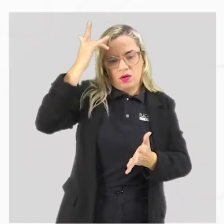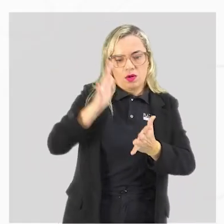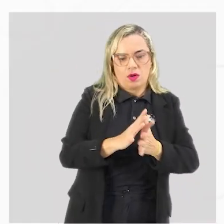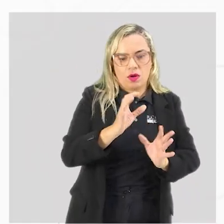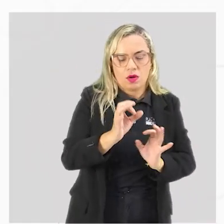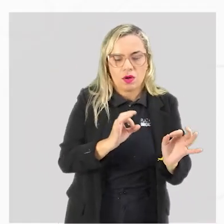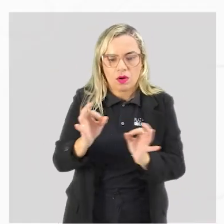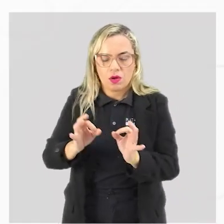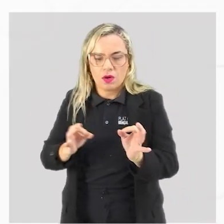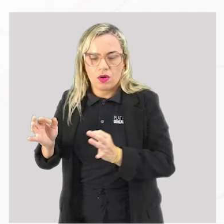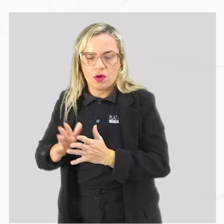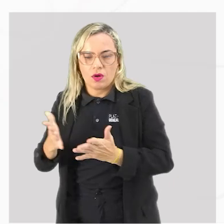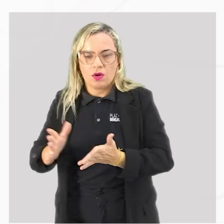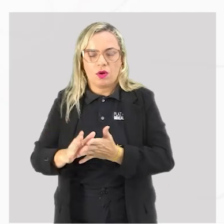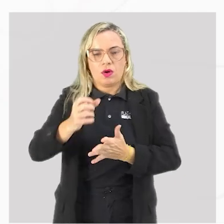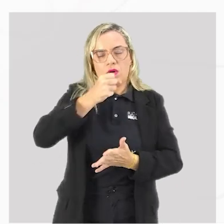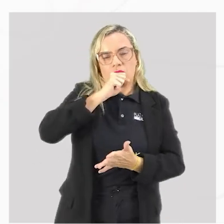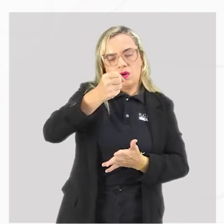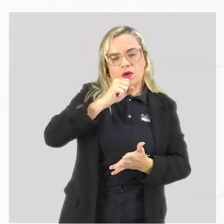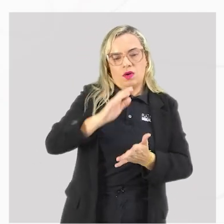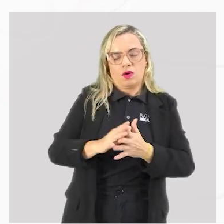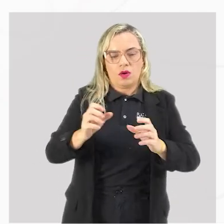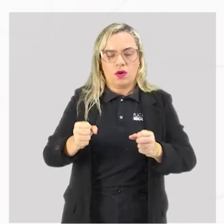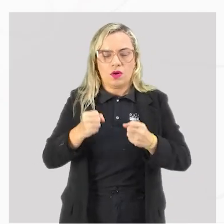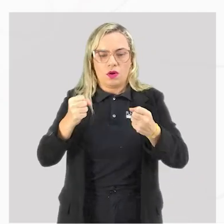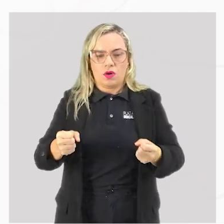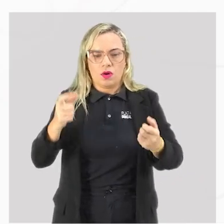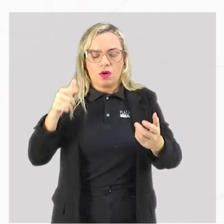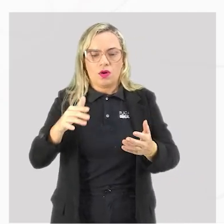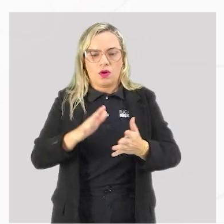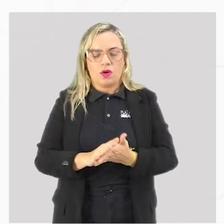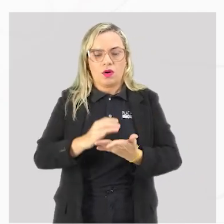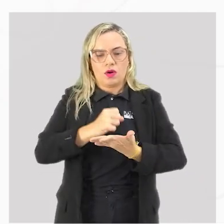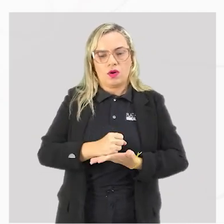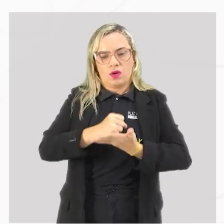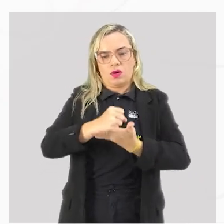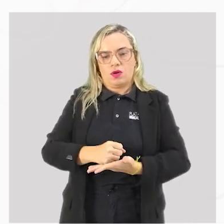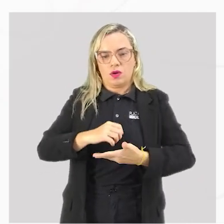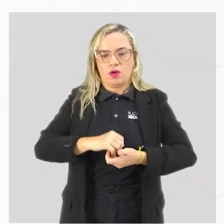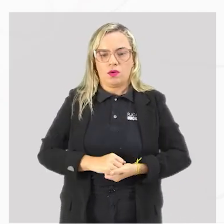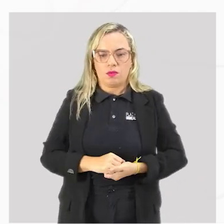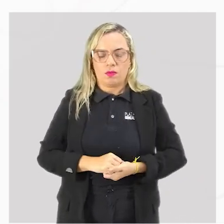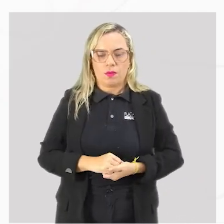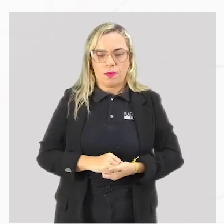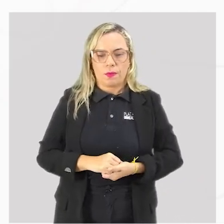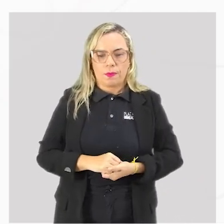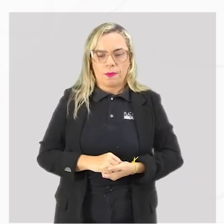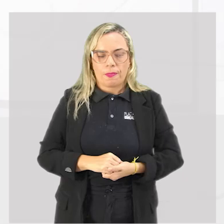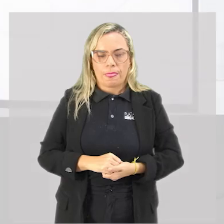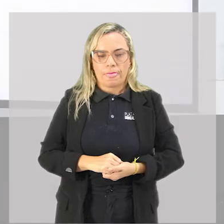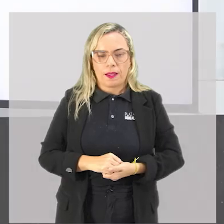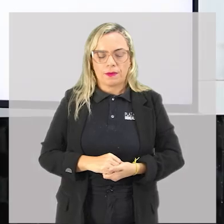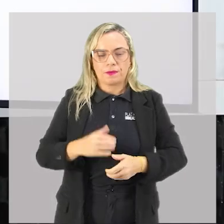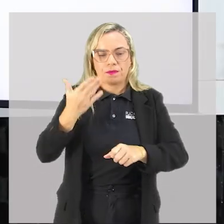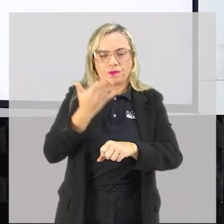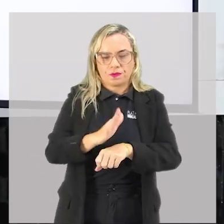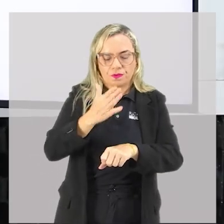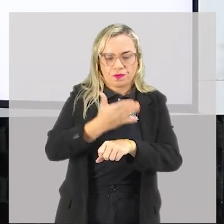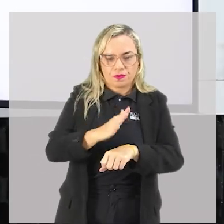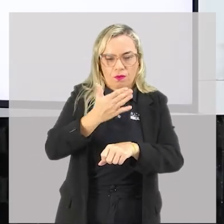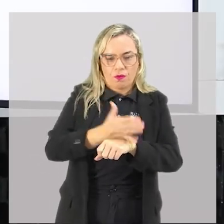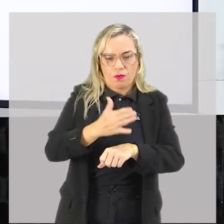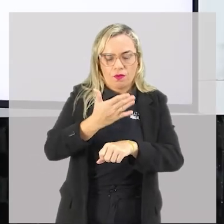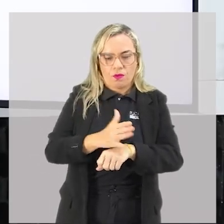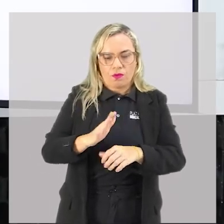né, para uma entrevista? Que tipo de coisa pode servir de benefício para ela? Improving comfort, então você praticar, você